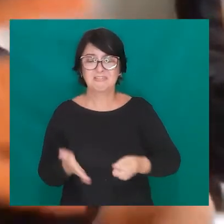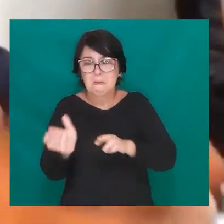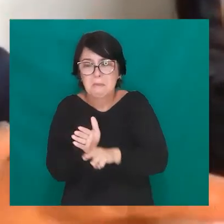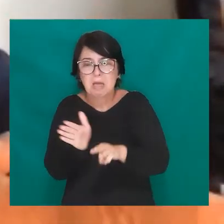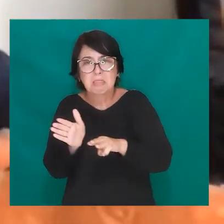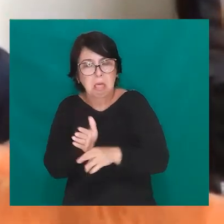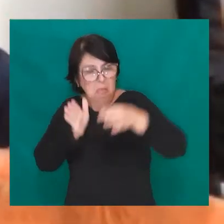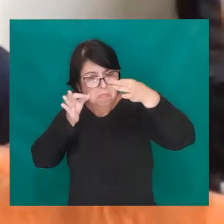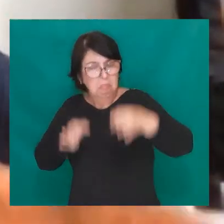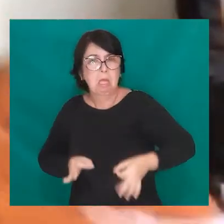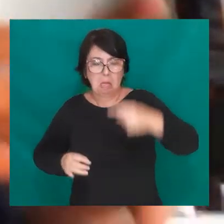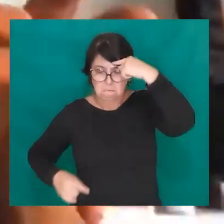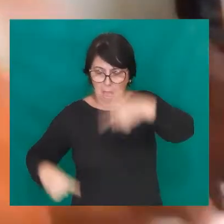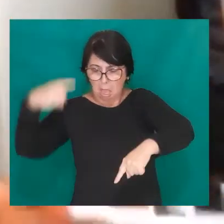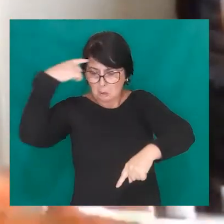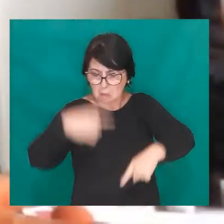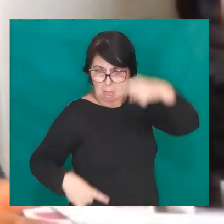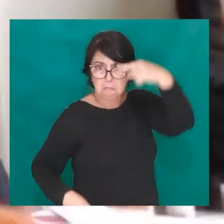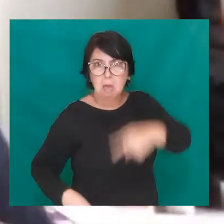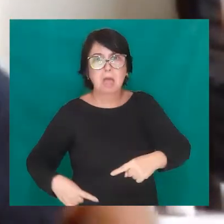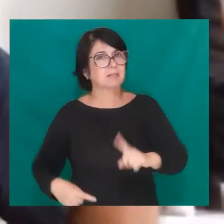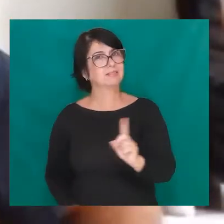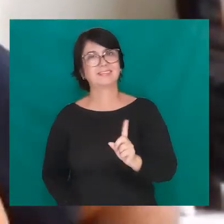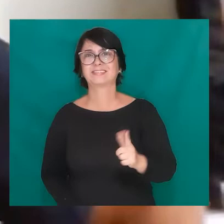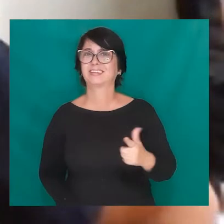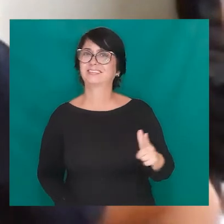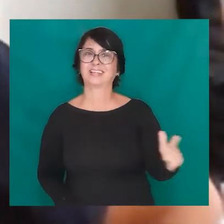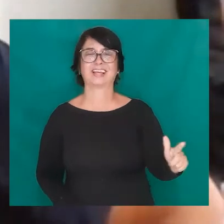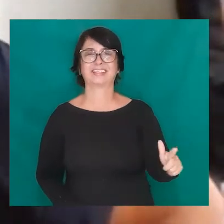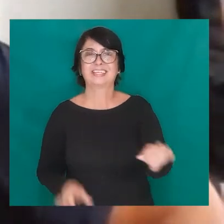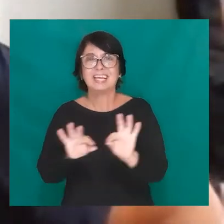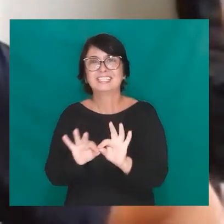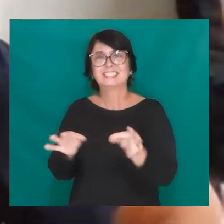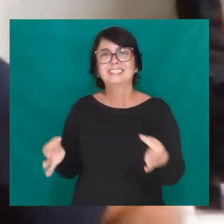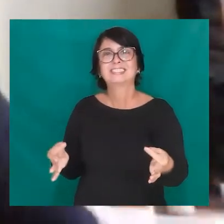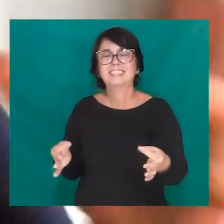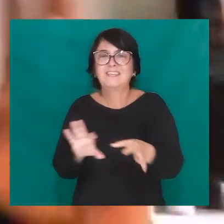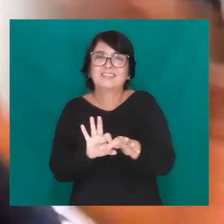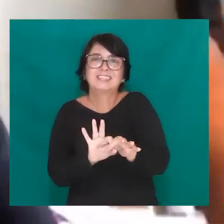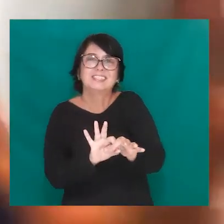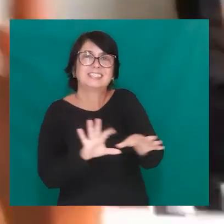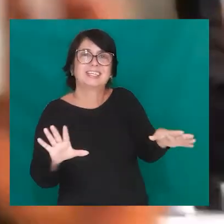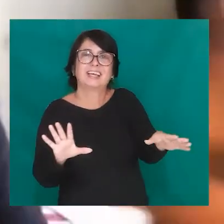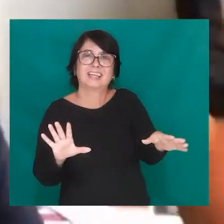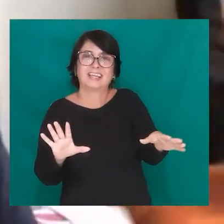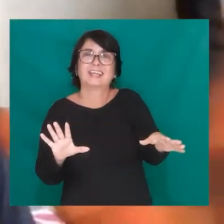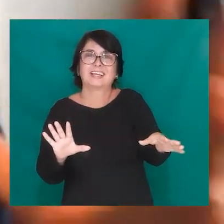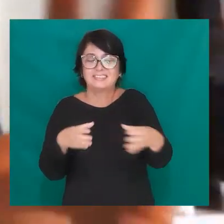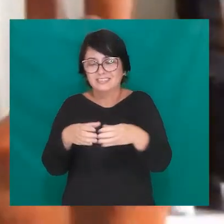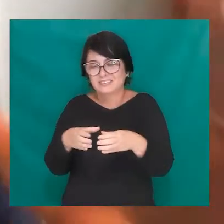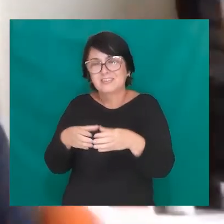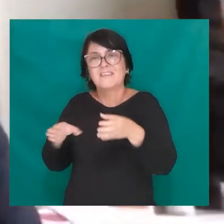metodologia imposta, assim, o método do Antônio Adolfo é esse, não existe isso. Existe assim, é como se eu fosse arregimentando um grupo